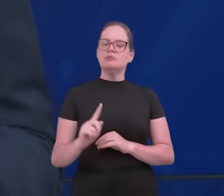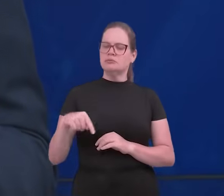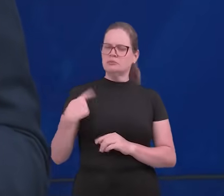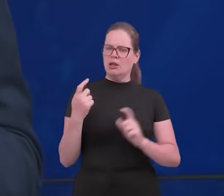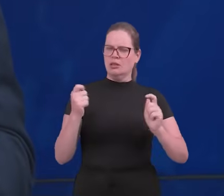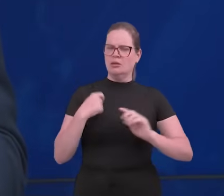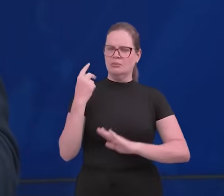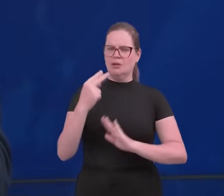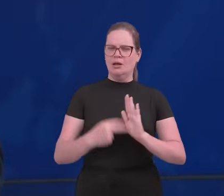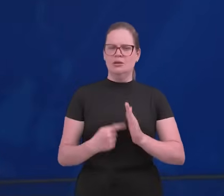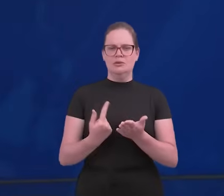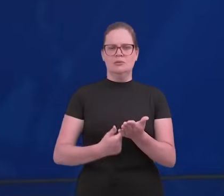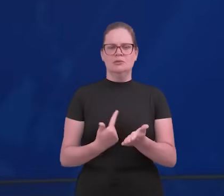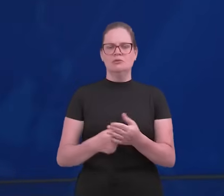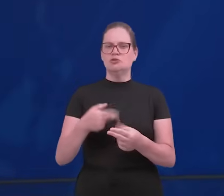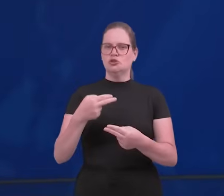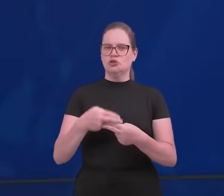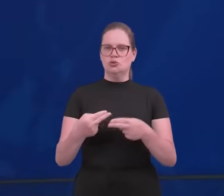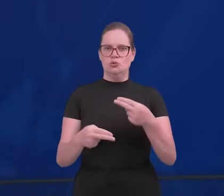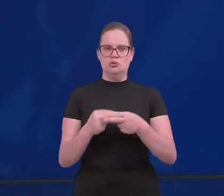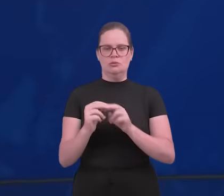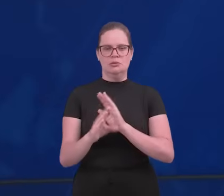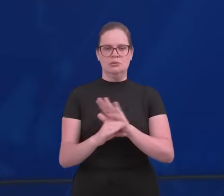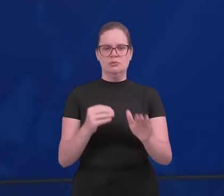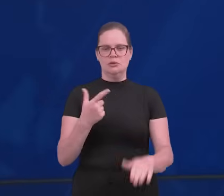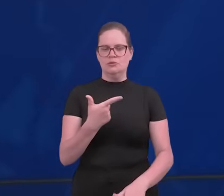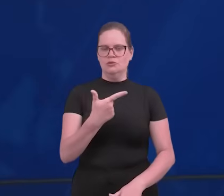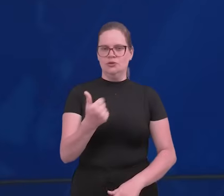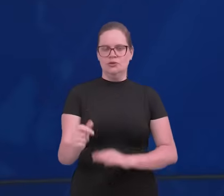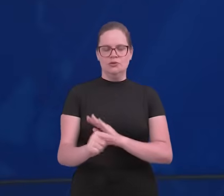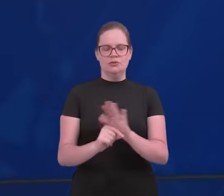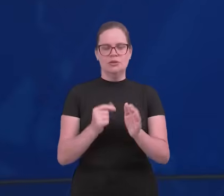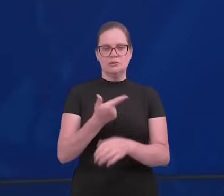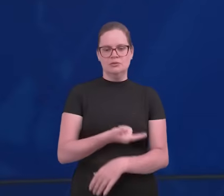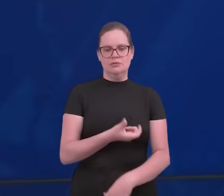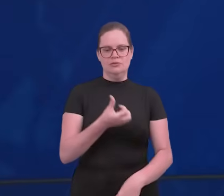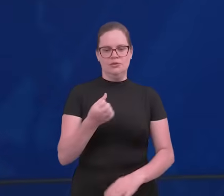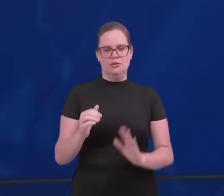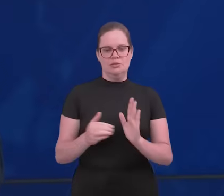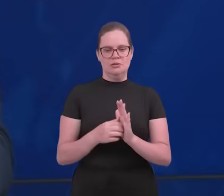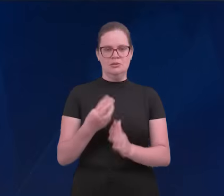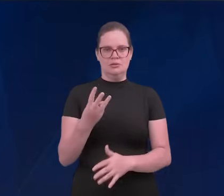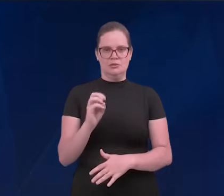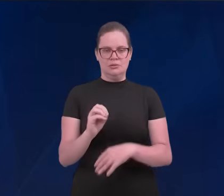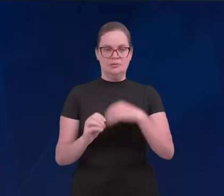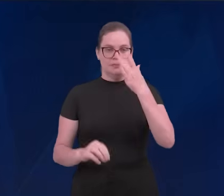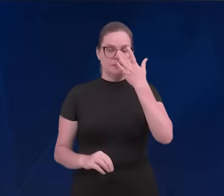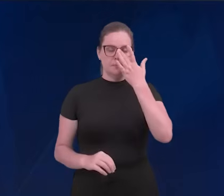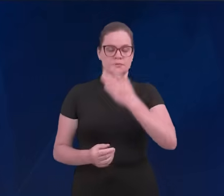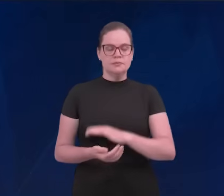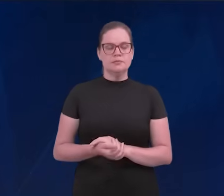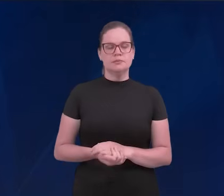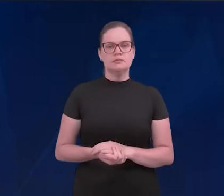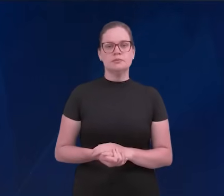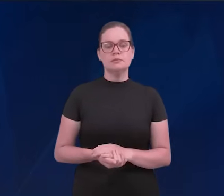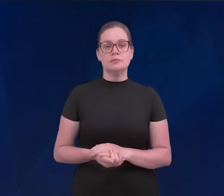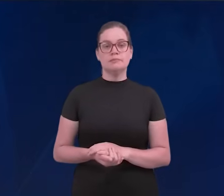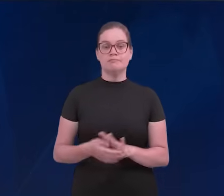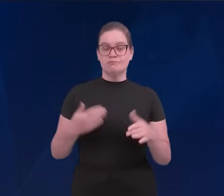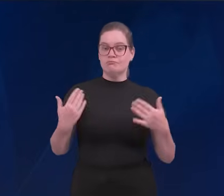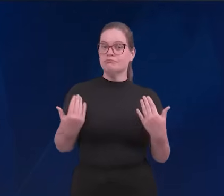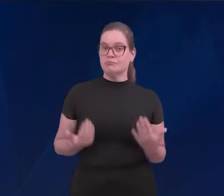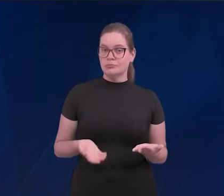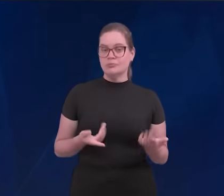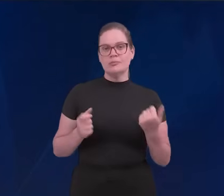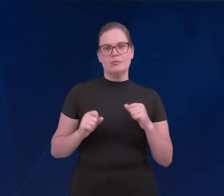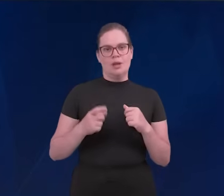livro de Números, capítulo 21, versos 26 a 30. A essa